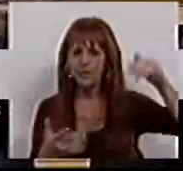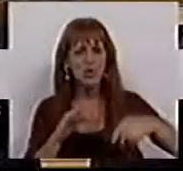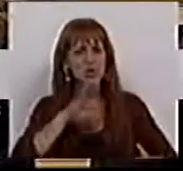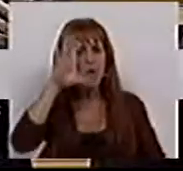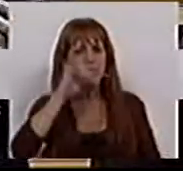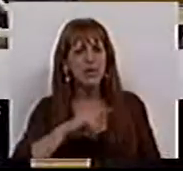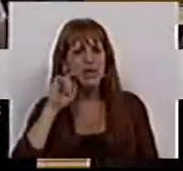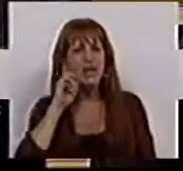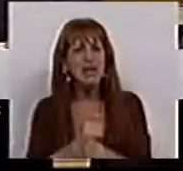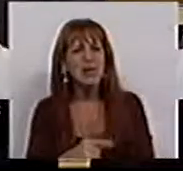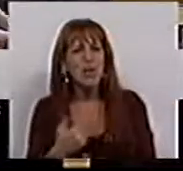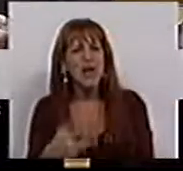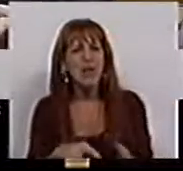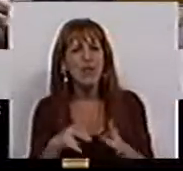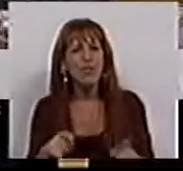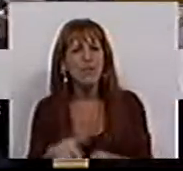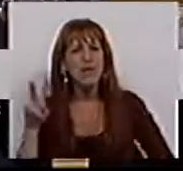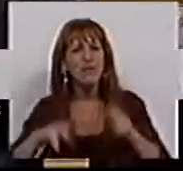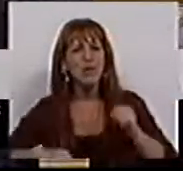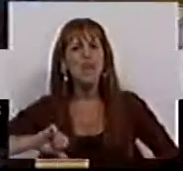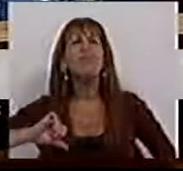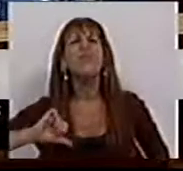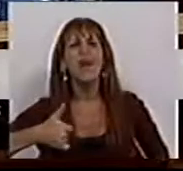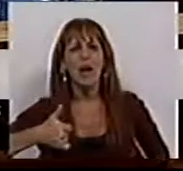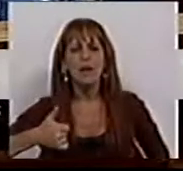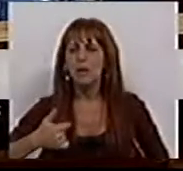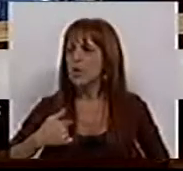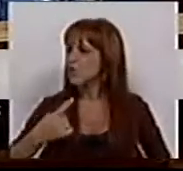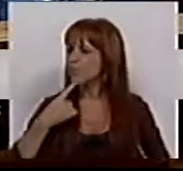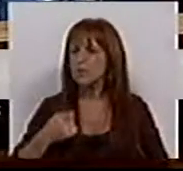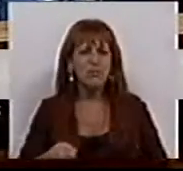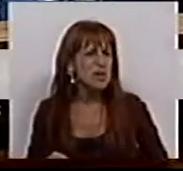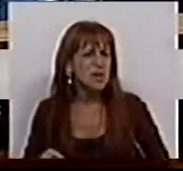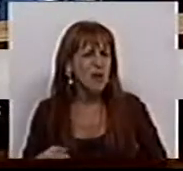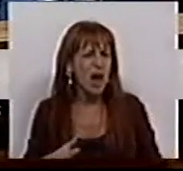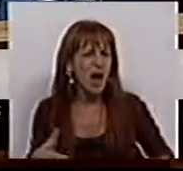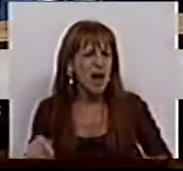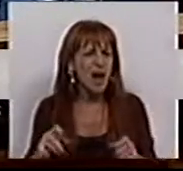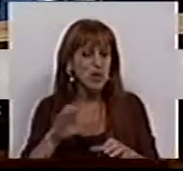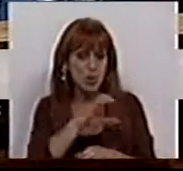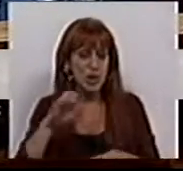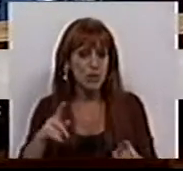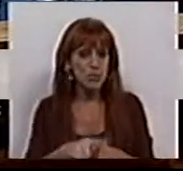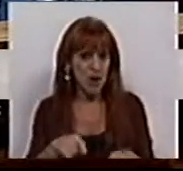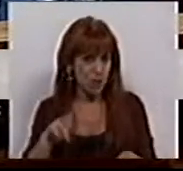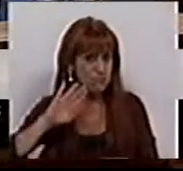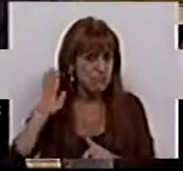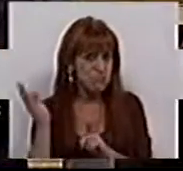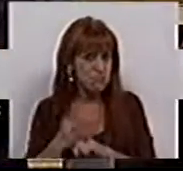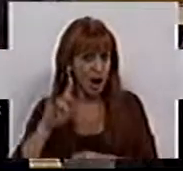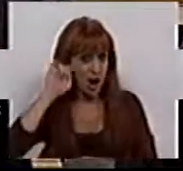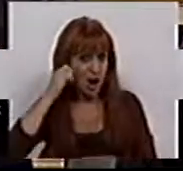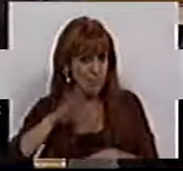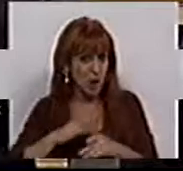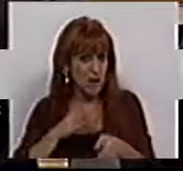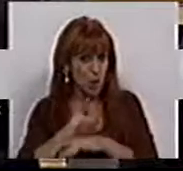Sr. Ministro insiste que esta é uma reforma da fiscalidade verde. Nós perguntamos, as grandes superfícies vão ser penalizadas